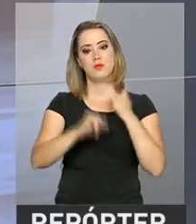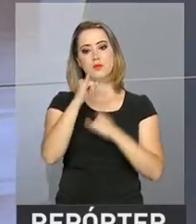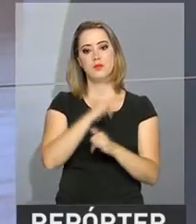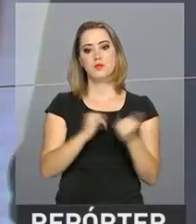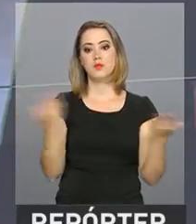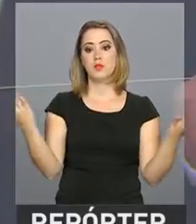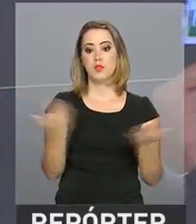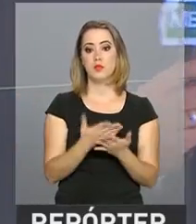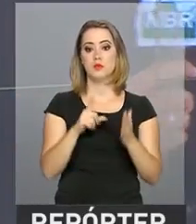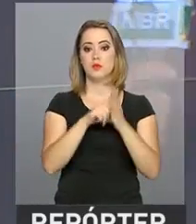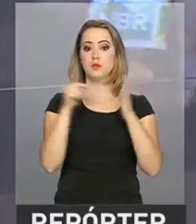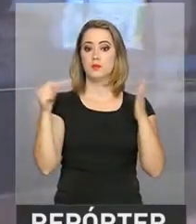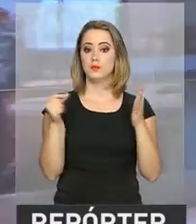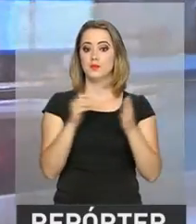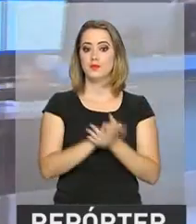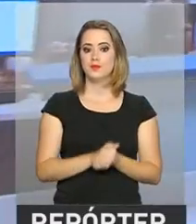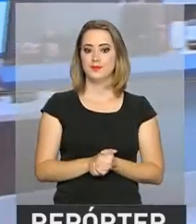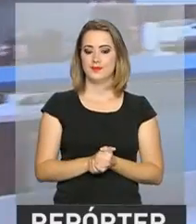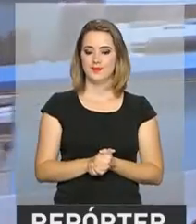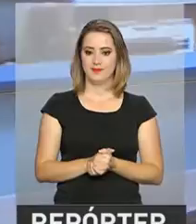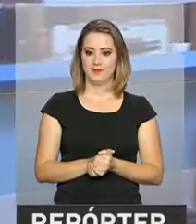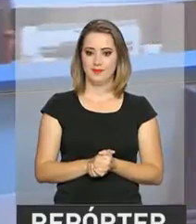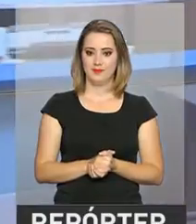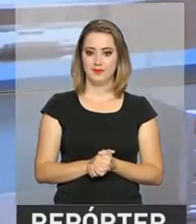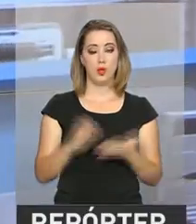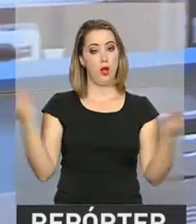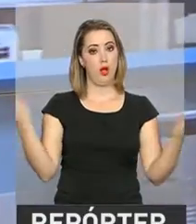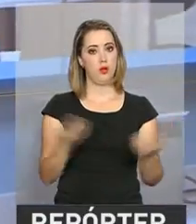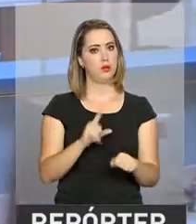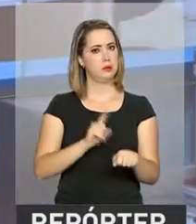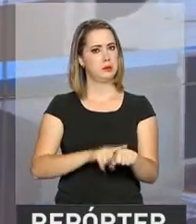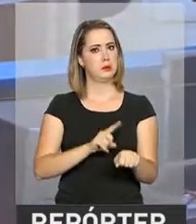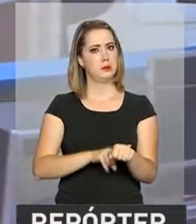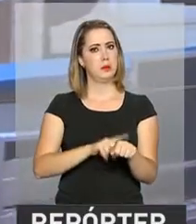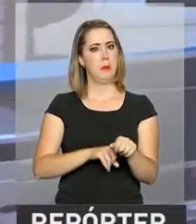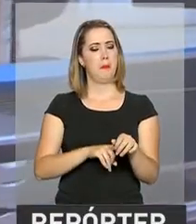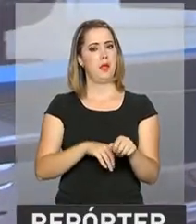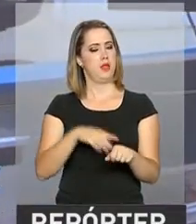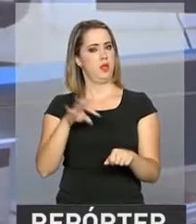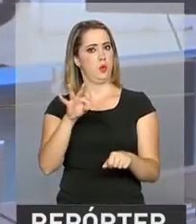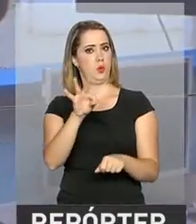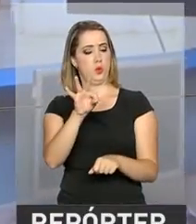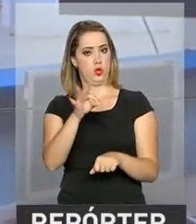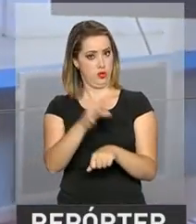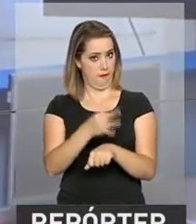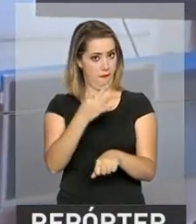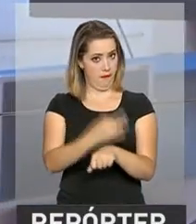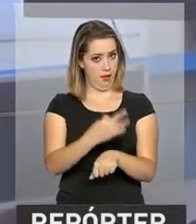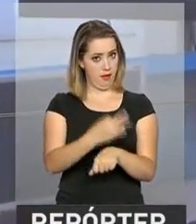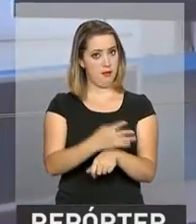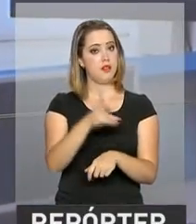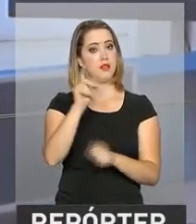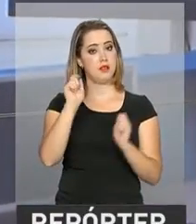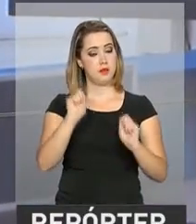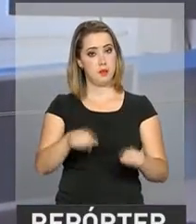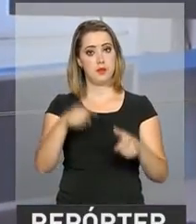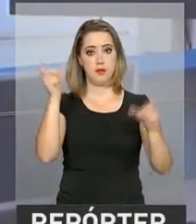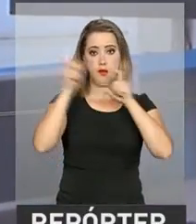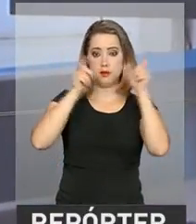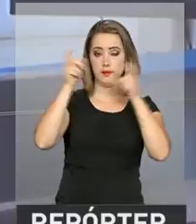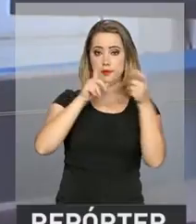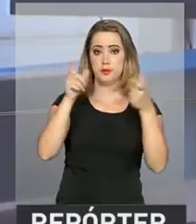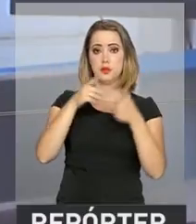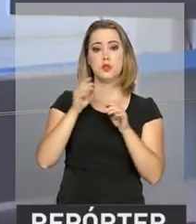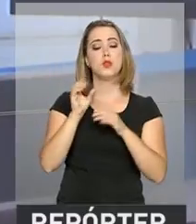ao vivo aqui pra gente olha nesta época de férias escolares é bom ficar atento às orientações sobre viagens com crianças e